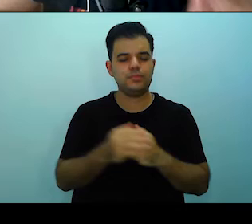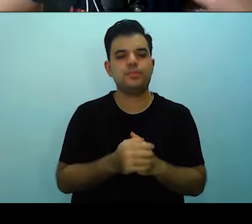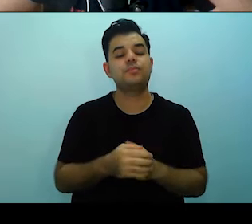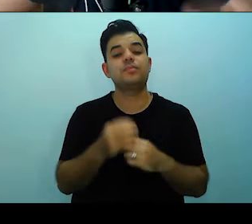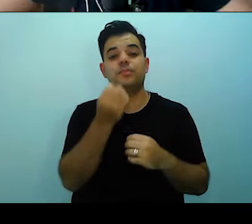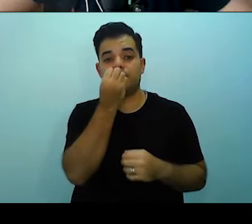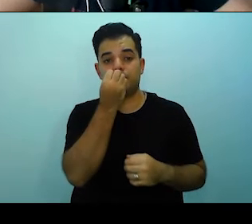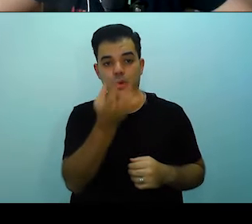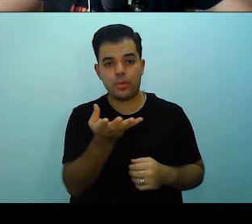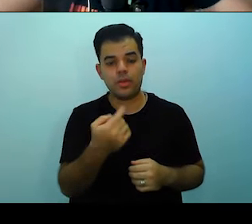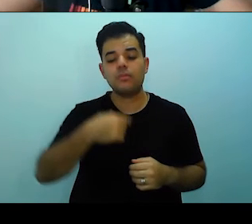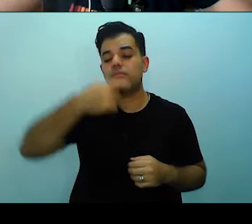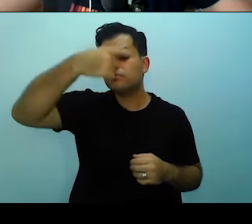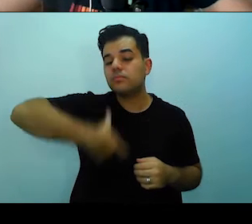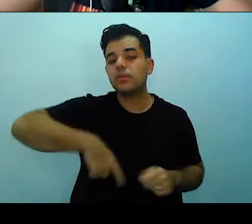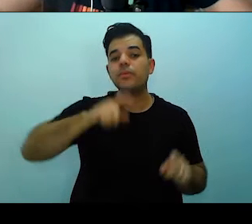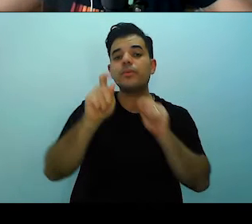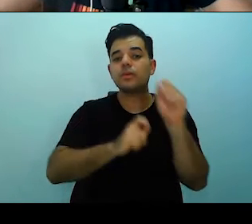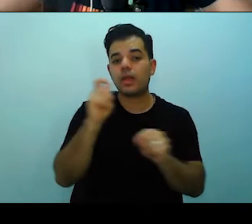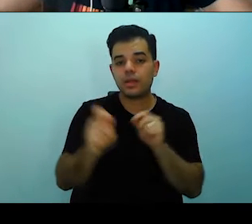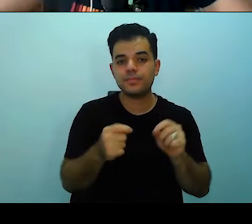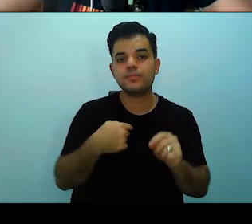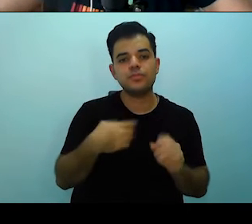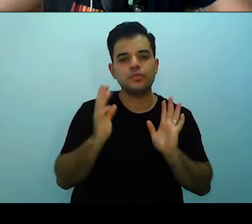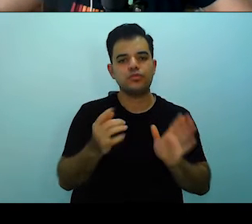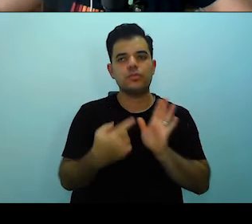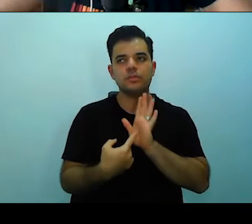Bom, primeiramente, quem sou eu? Como eu salientei,